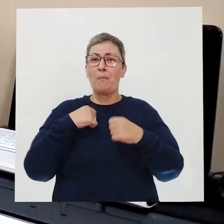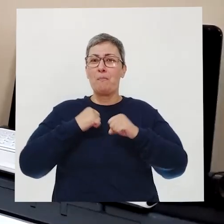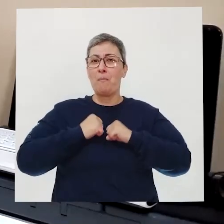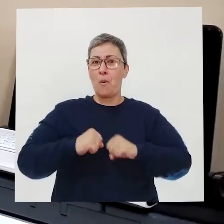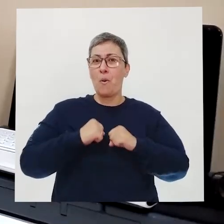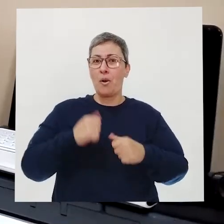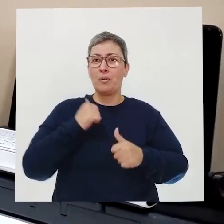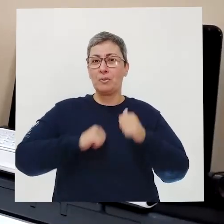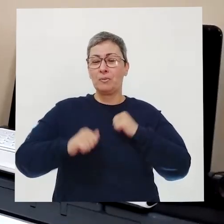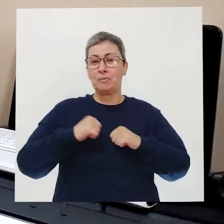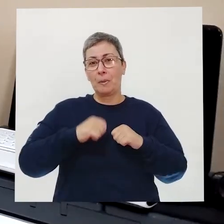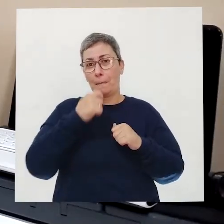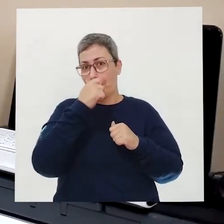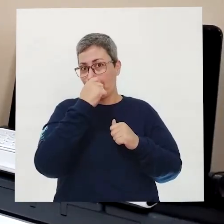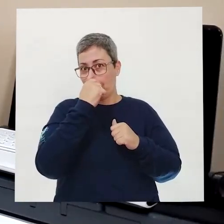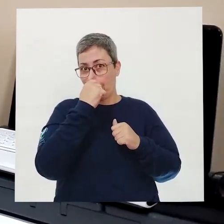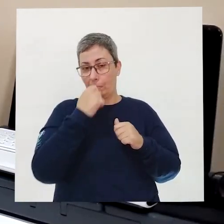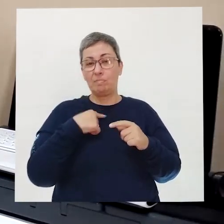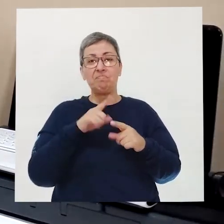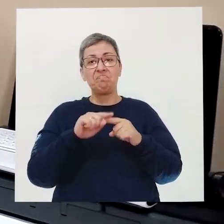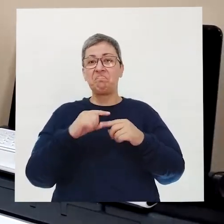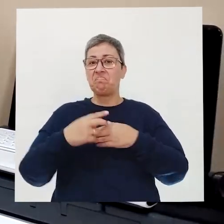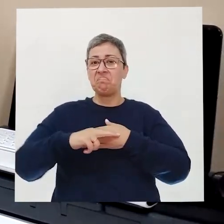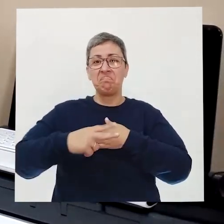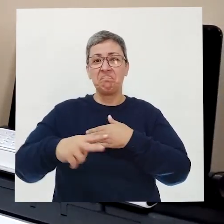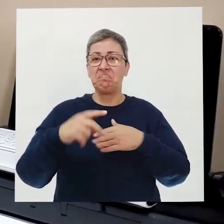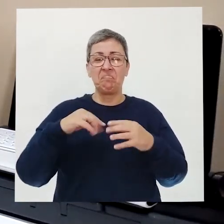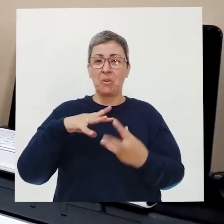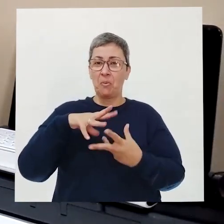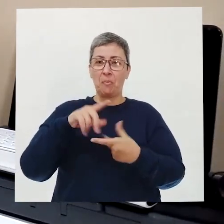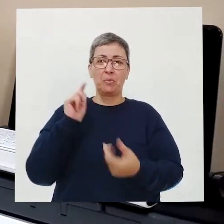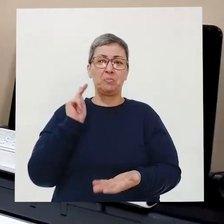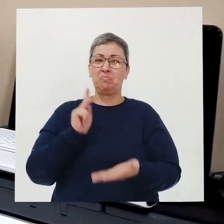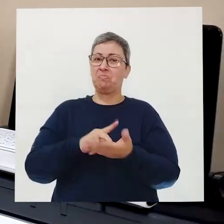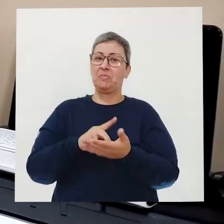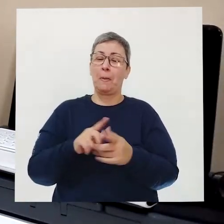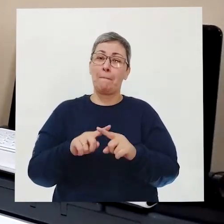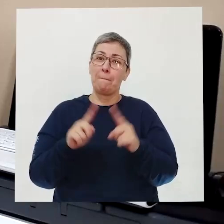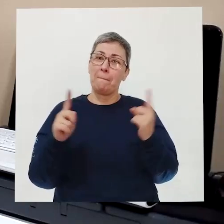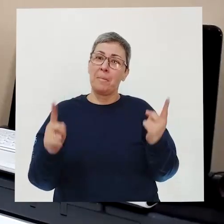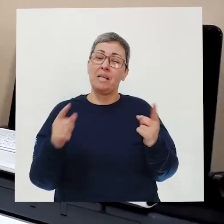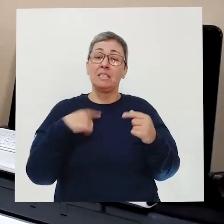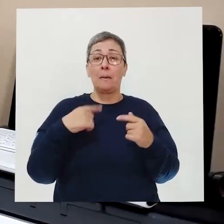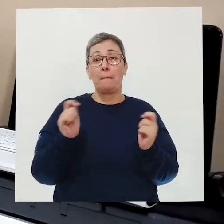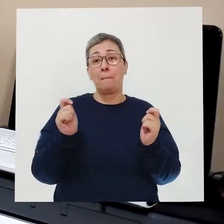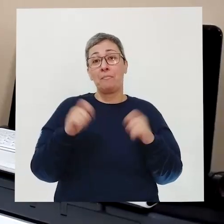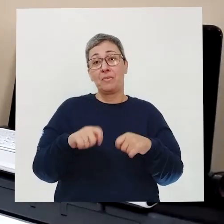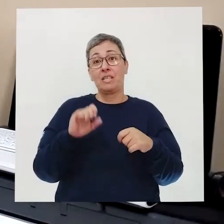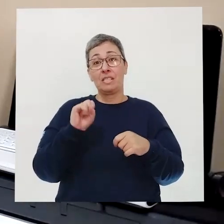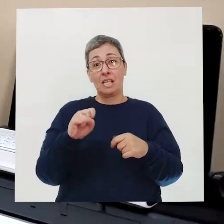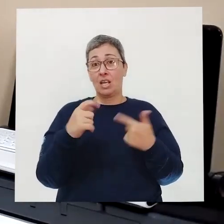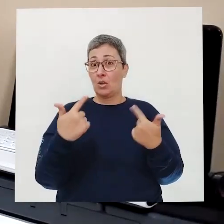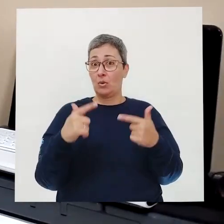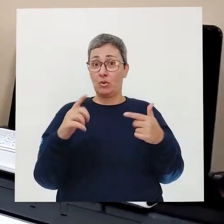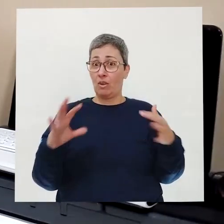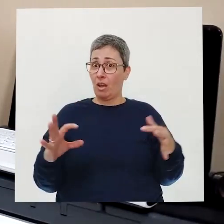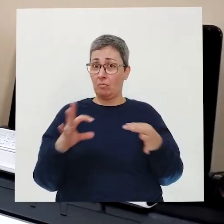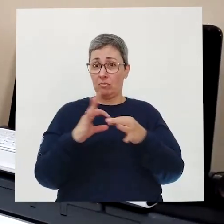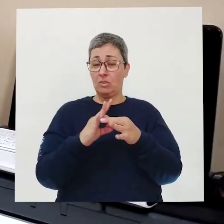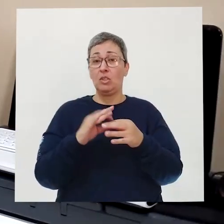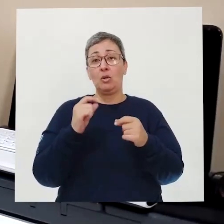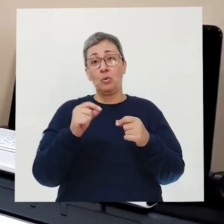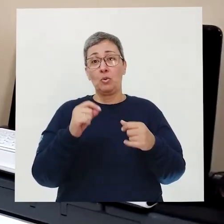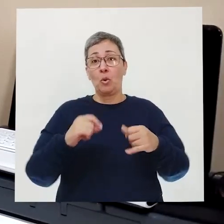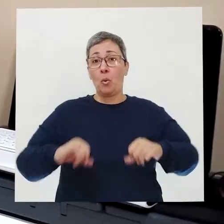estresse e a ansiedade, sem consequências do mundo real, né? Mas isso só é possível se não houver associação